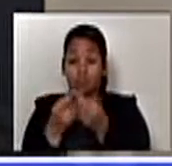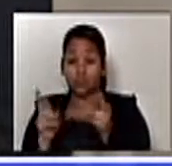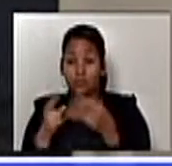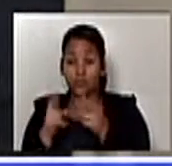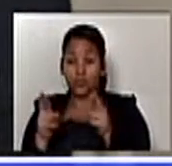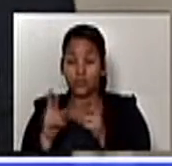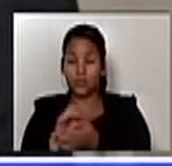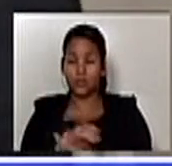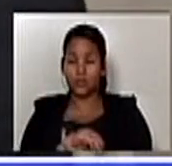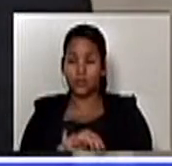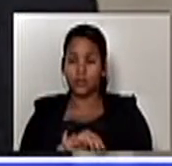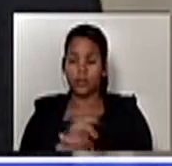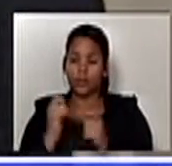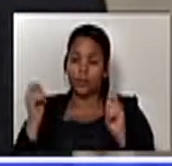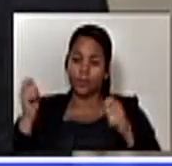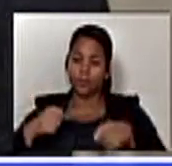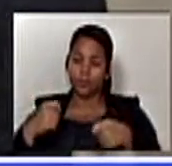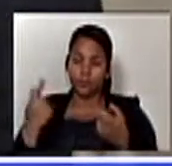mandado de segurança